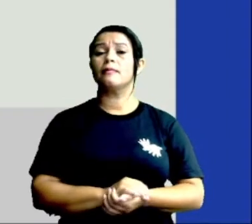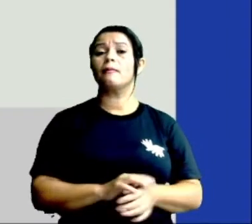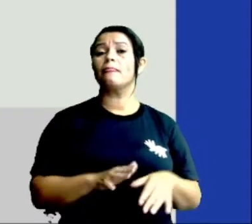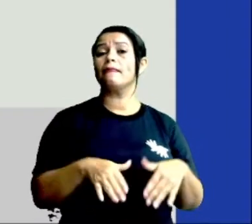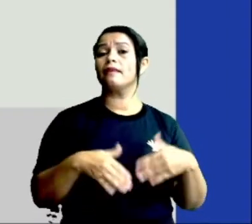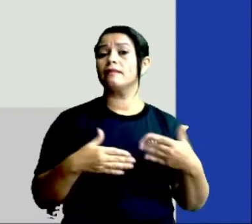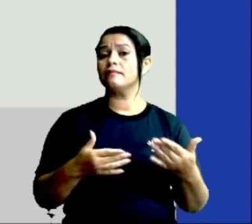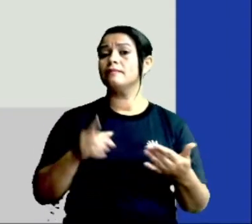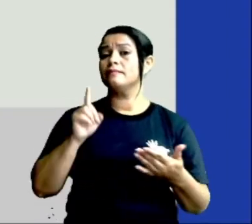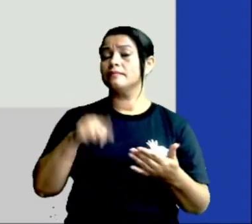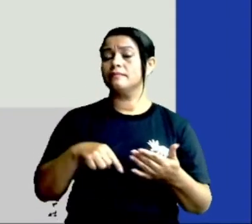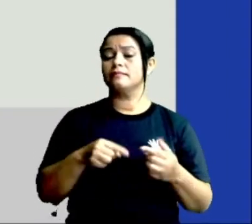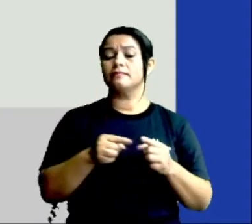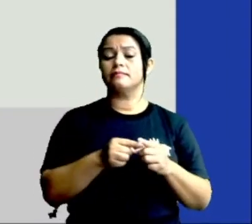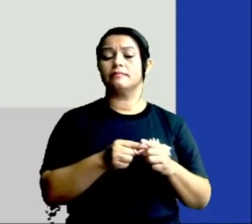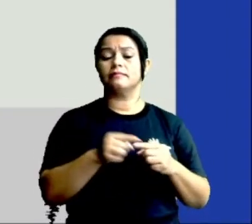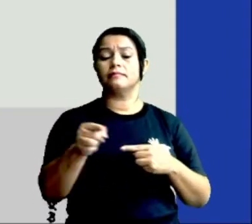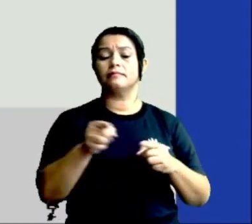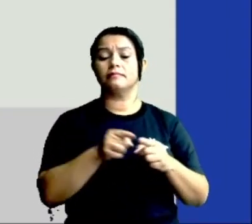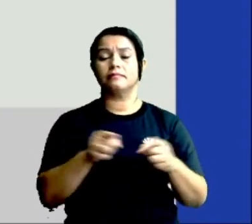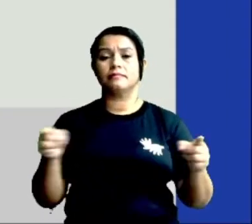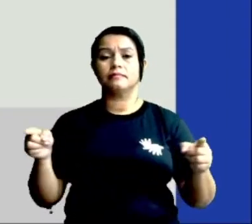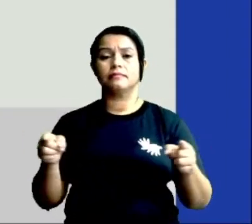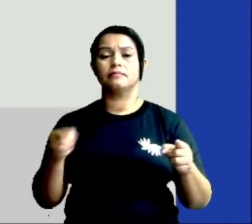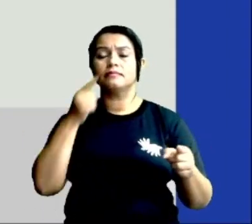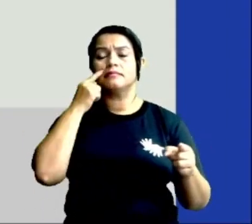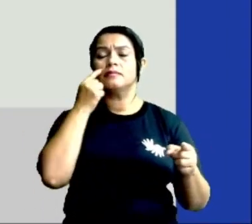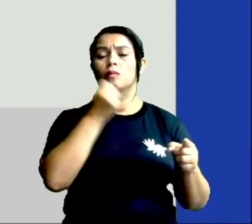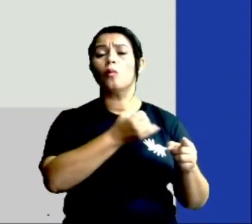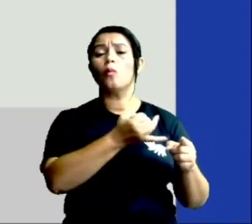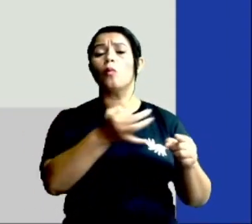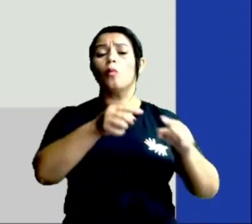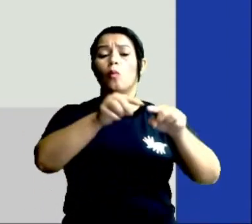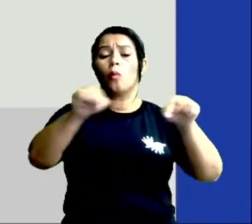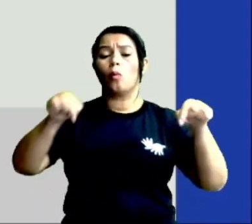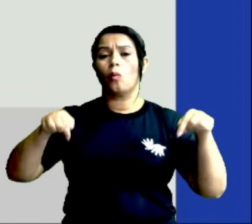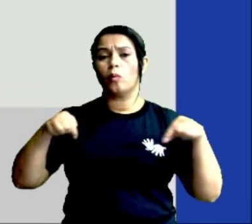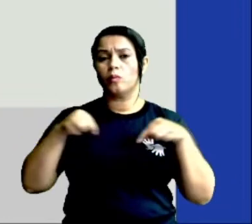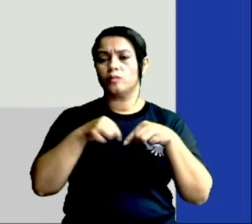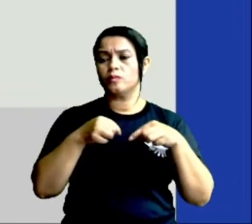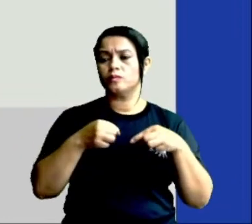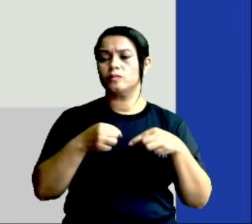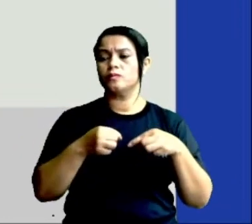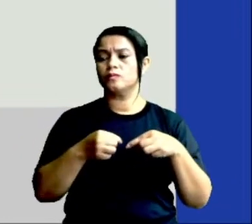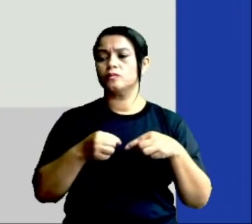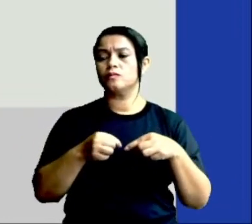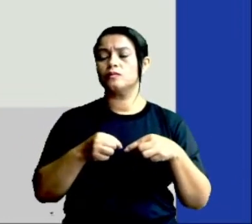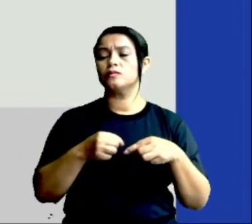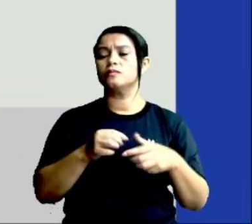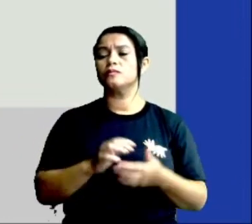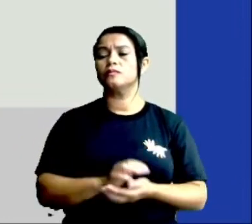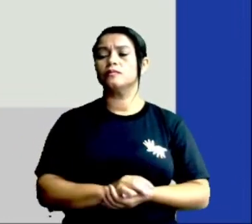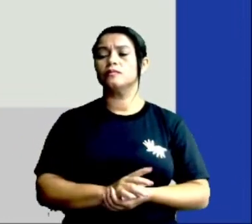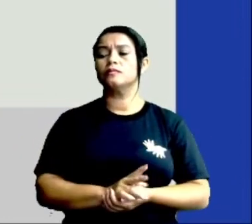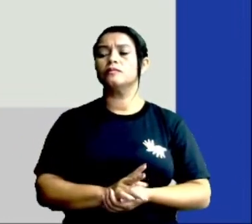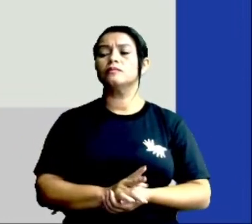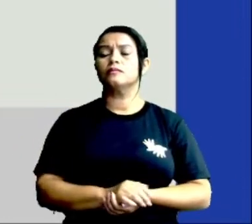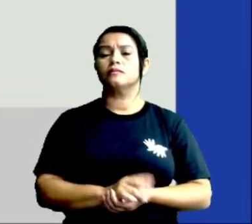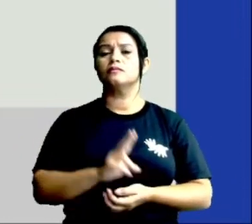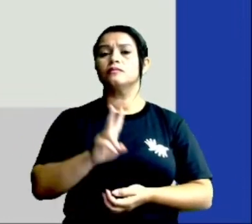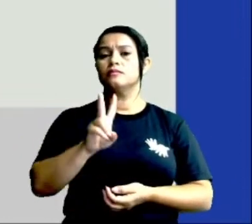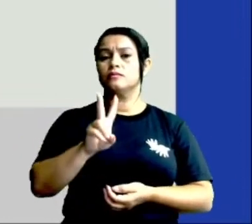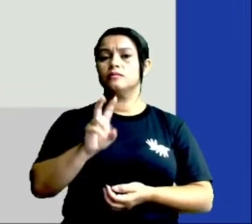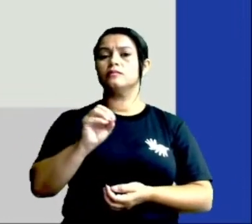É então a medida que quantifica o espaço ocupado por um objeto. O que será?